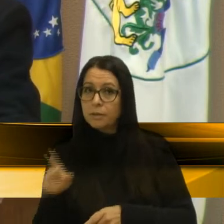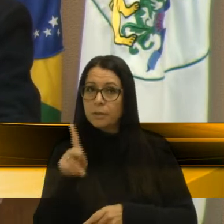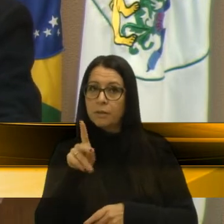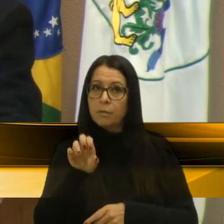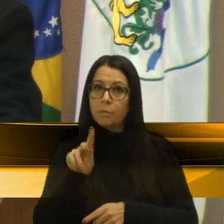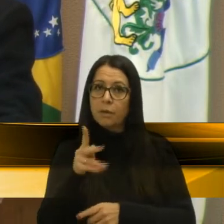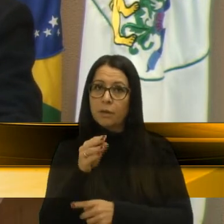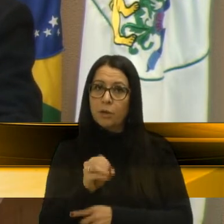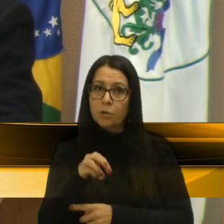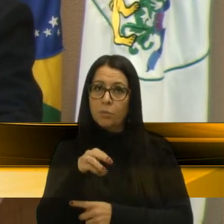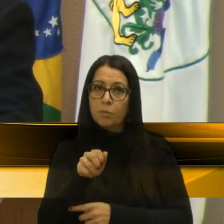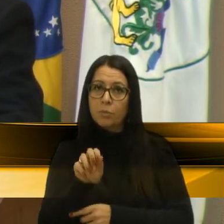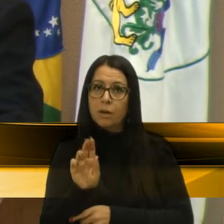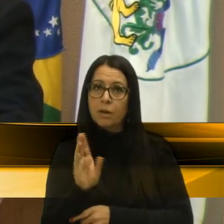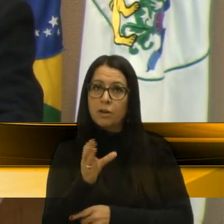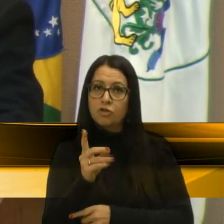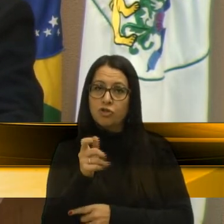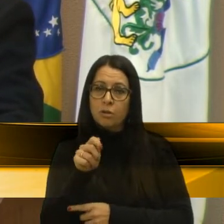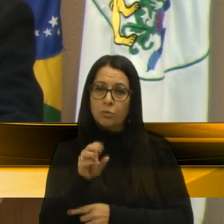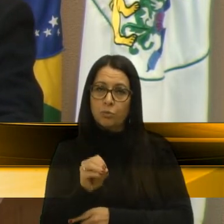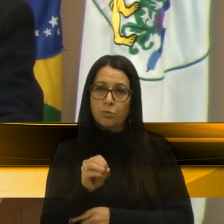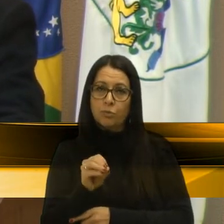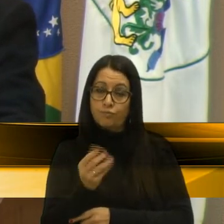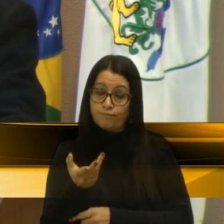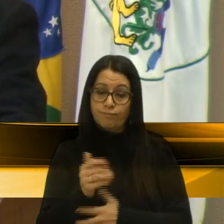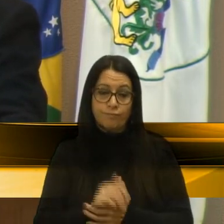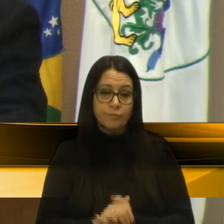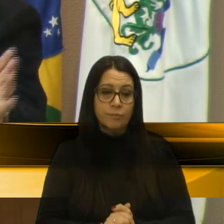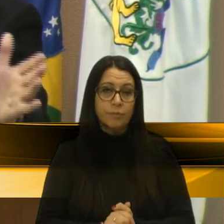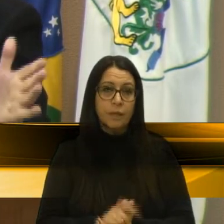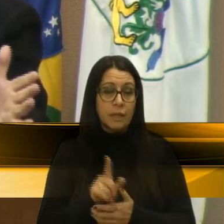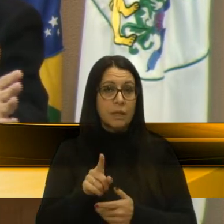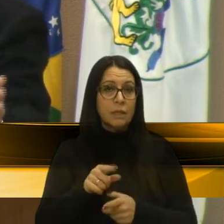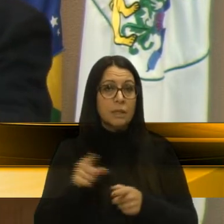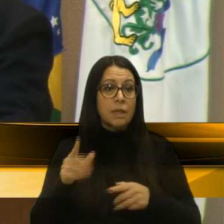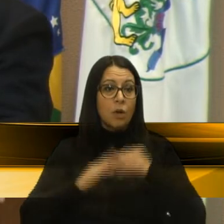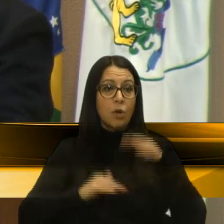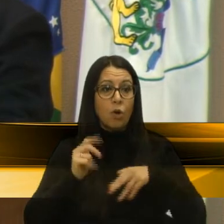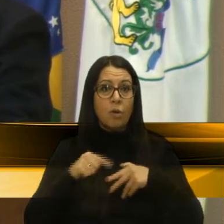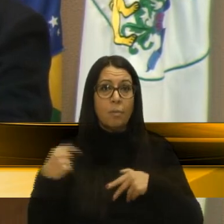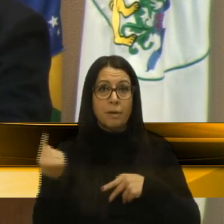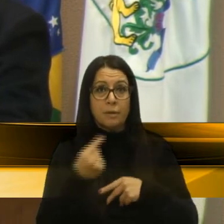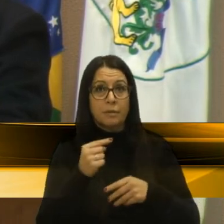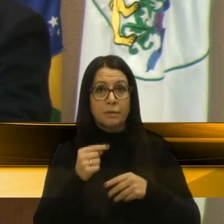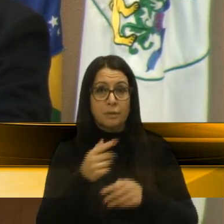Se possível, uma parte. Tem esse governo para mostrar? Não tem nada,